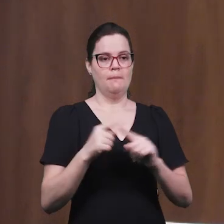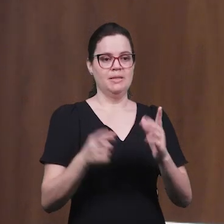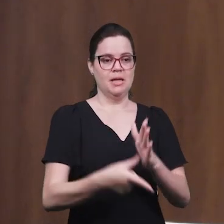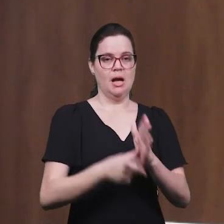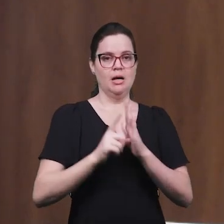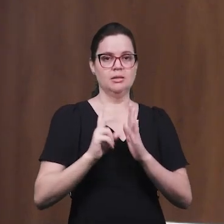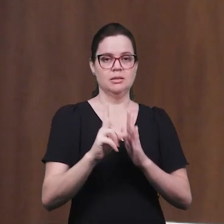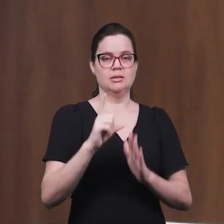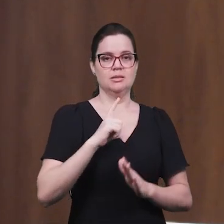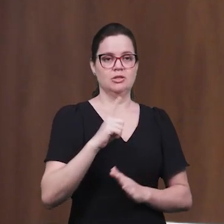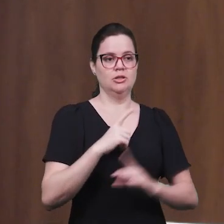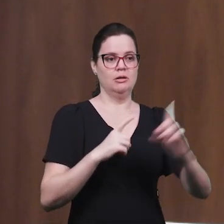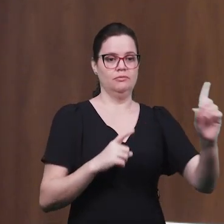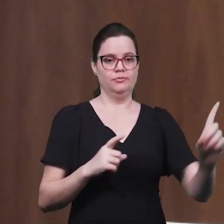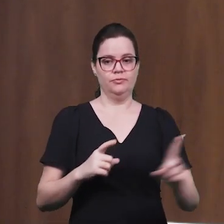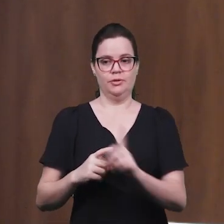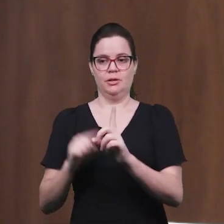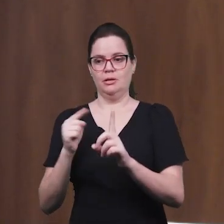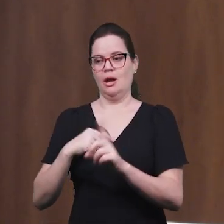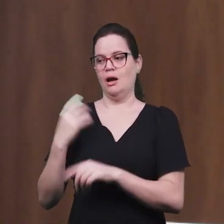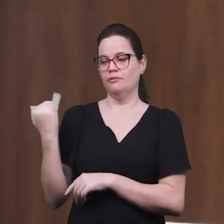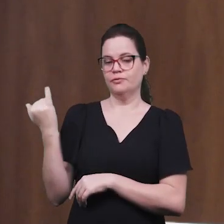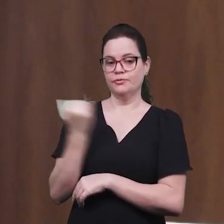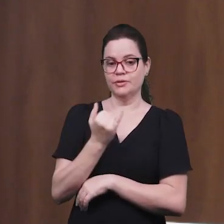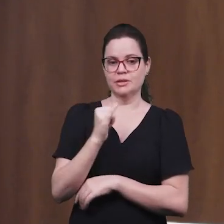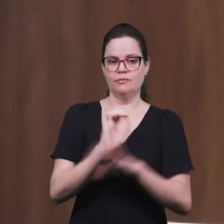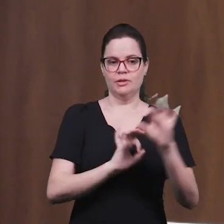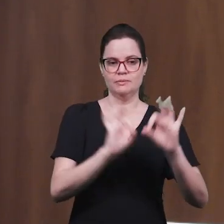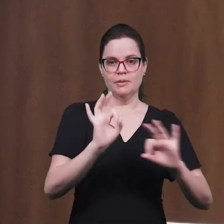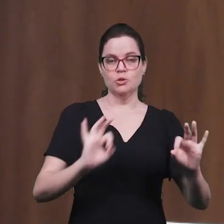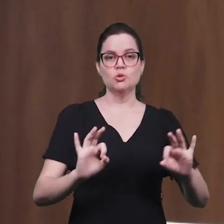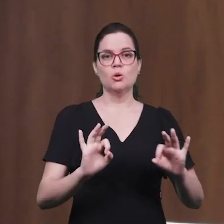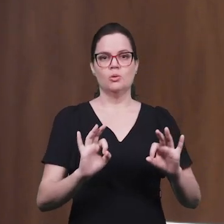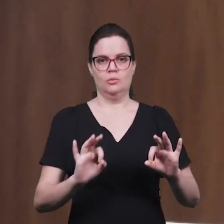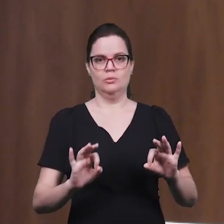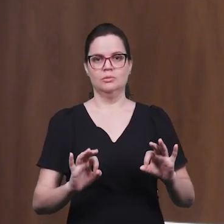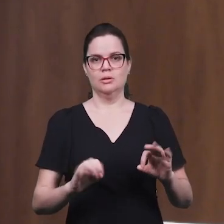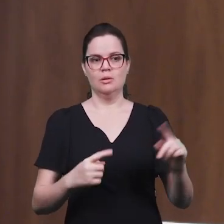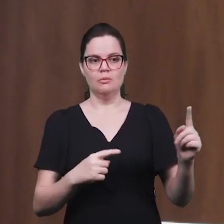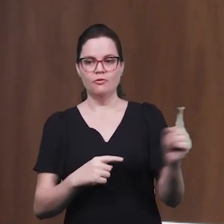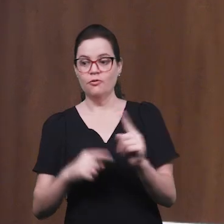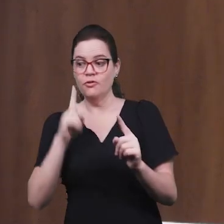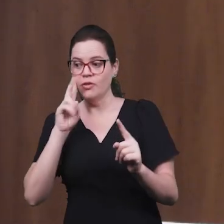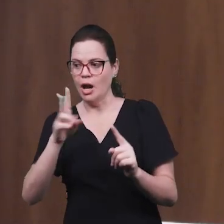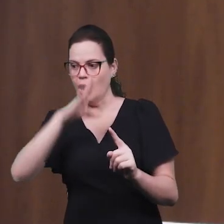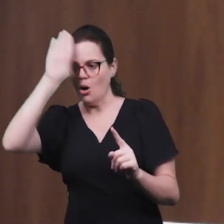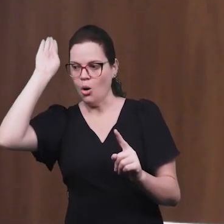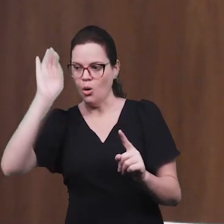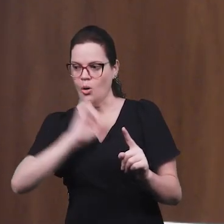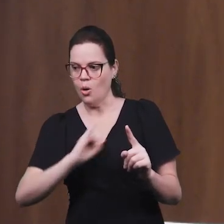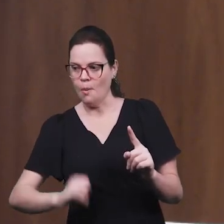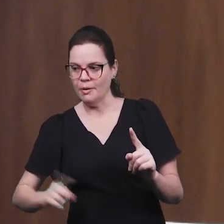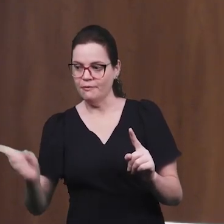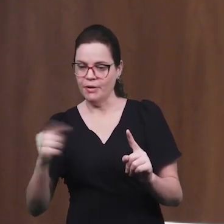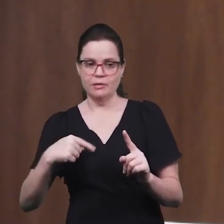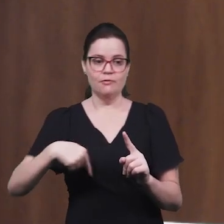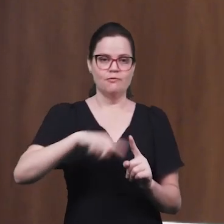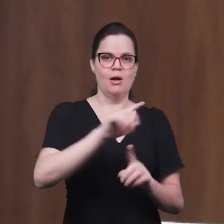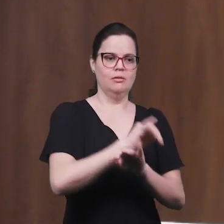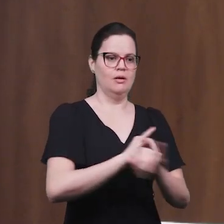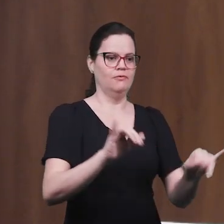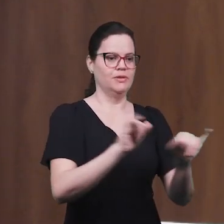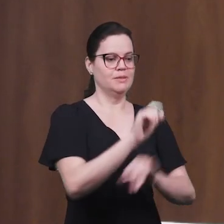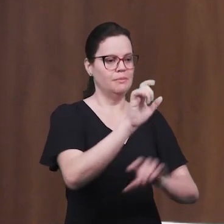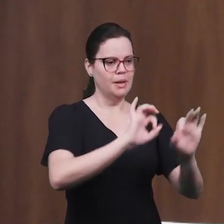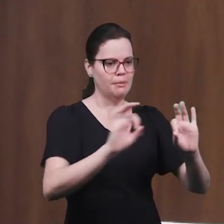um arauto, que avisava e que preparava ali as pessoas para receber aquela autoridade. Outra coisa também que era